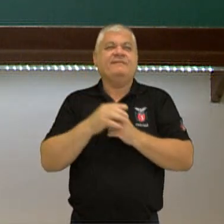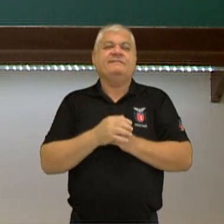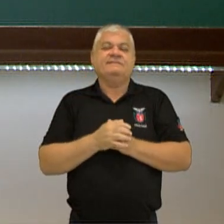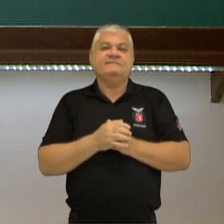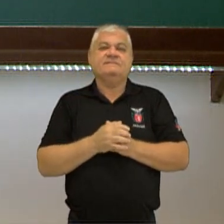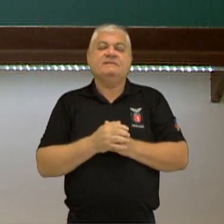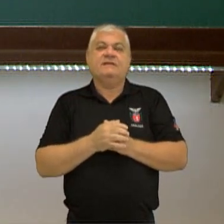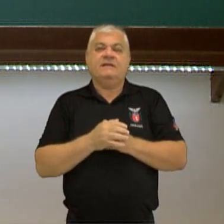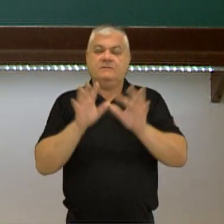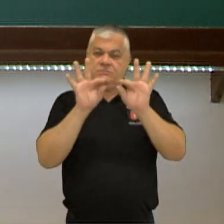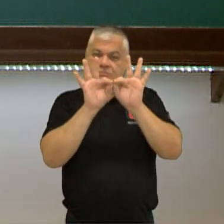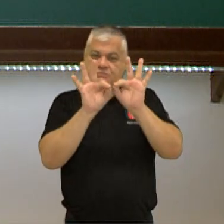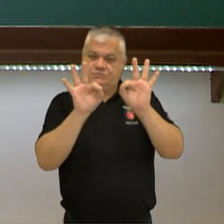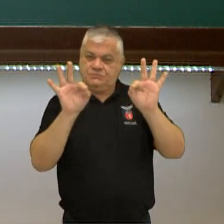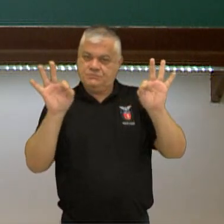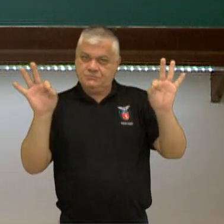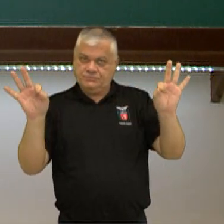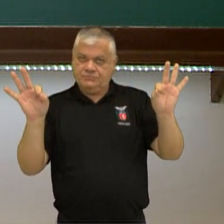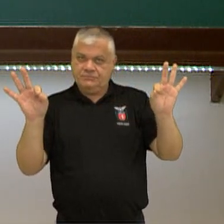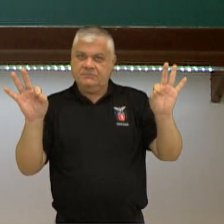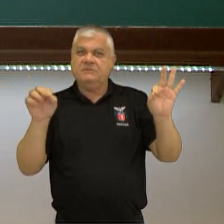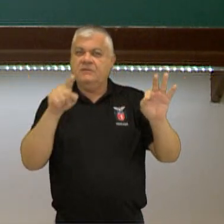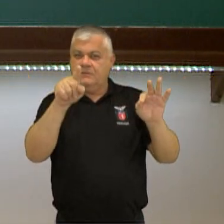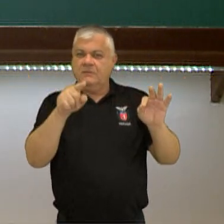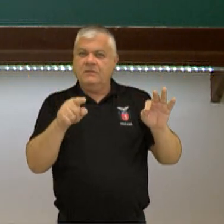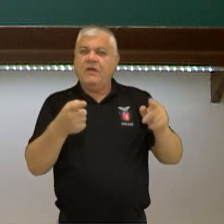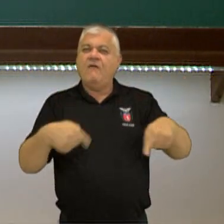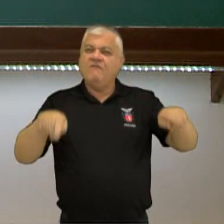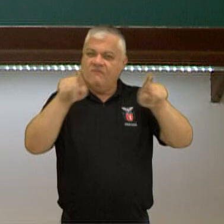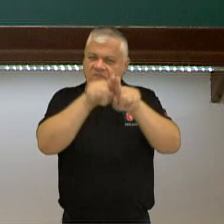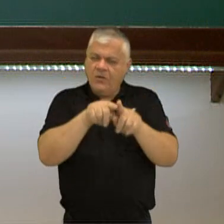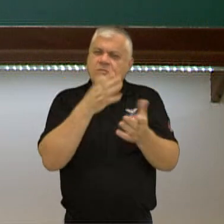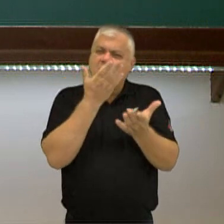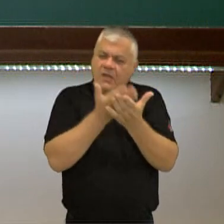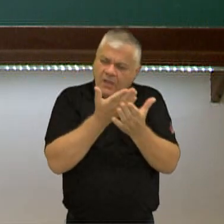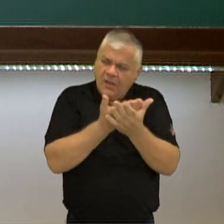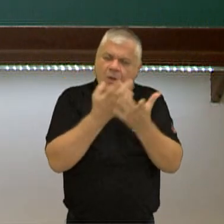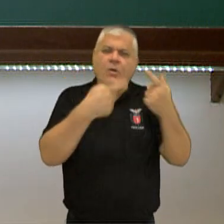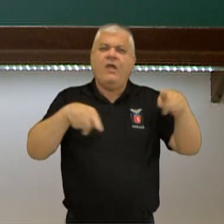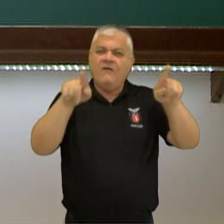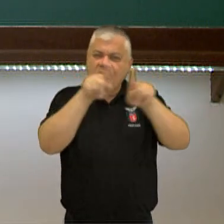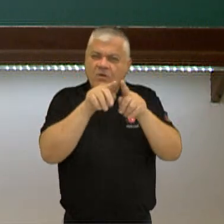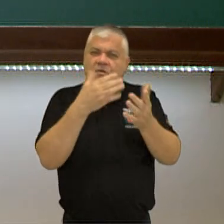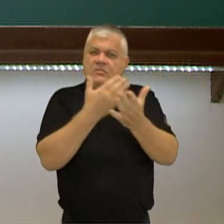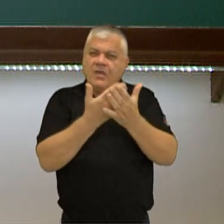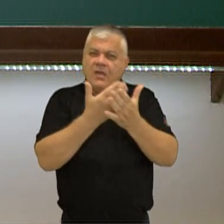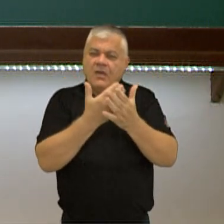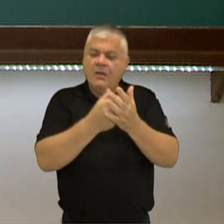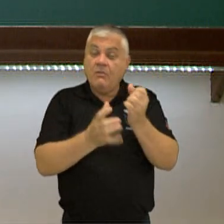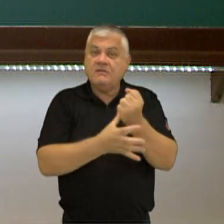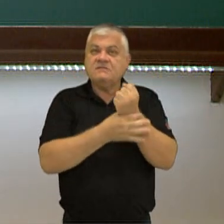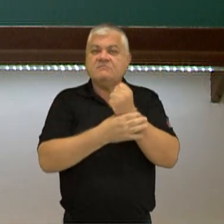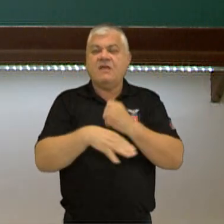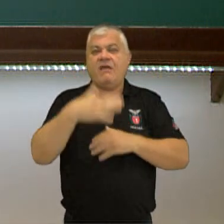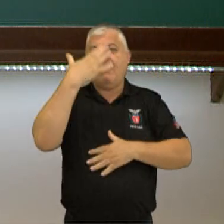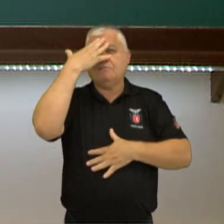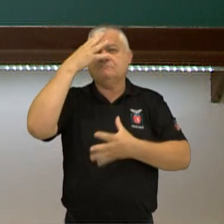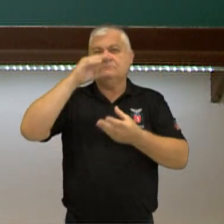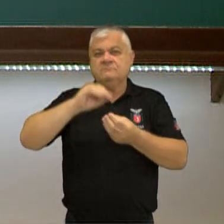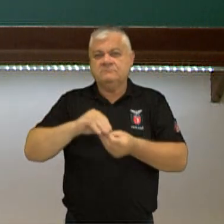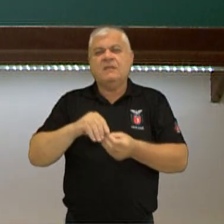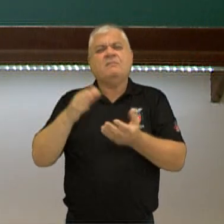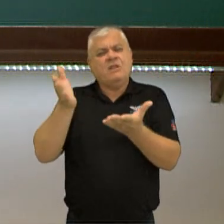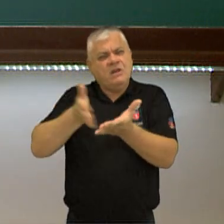geometria linear, tá? Assista quantas vezes preciso essa aula, até você se sentir seguro, e também pesquise em